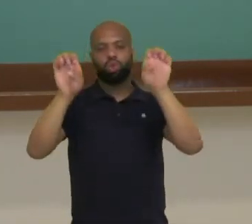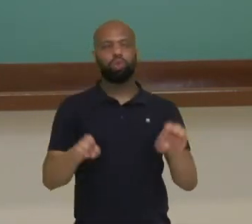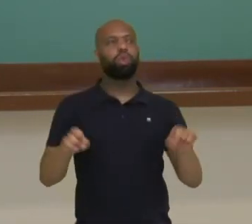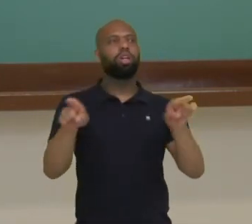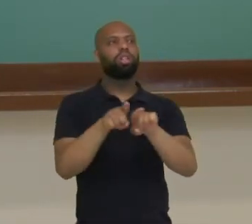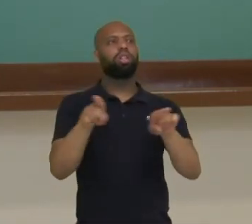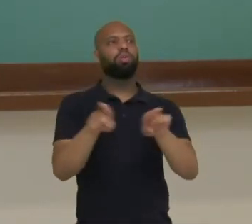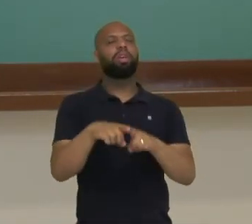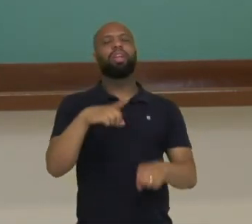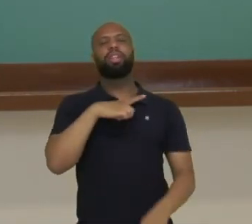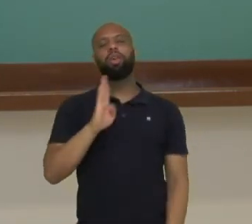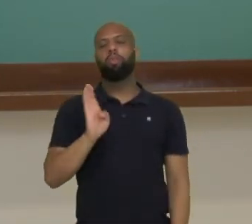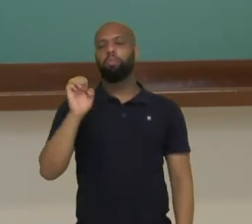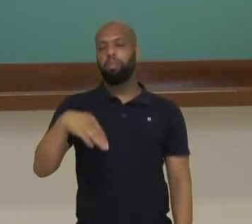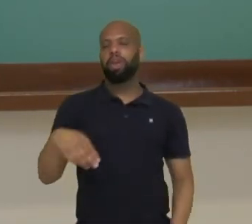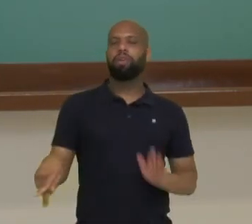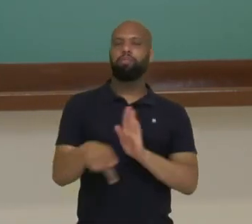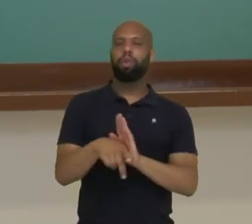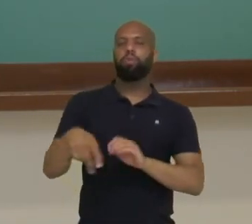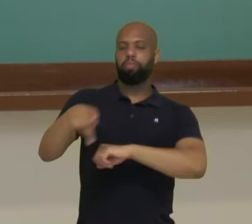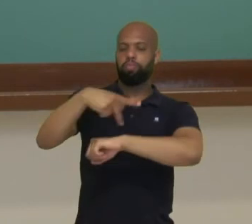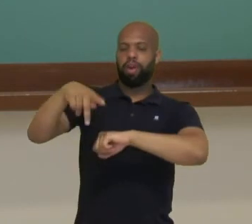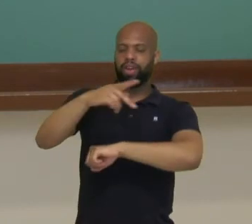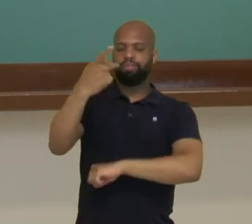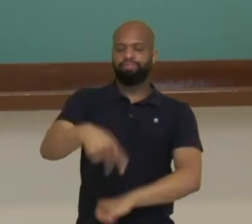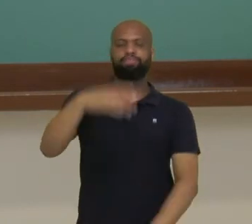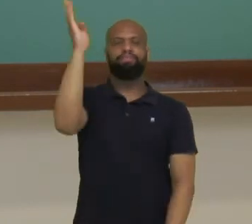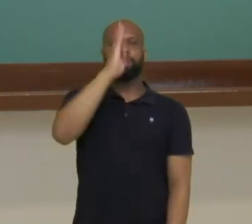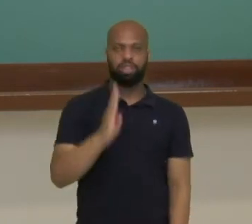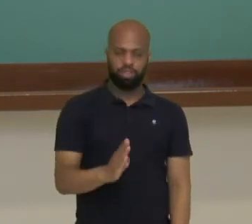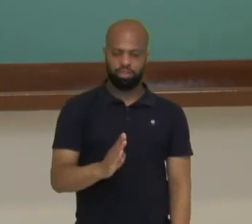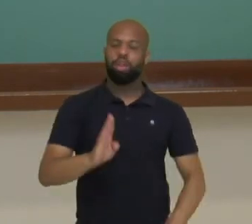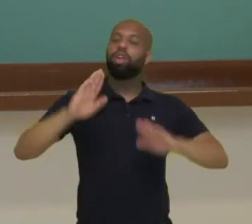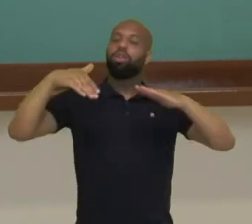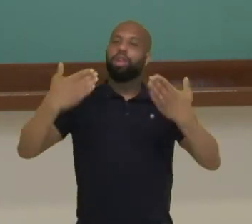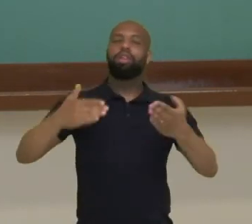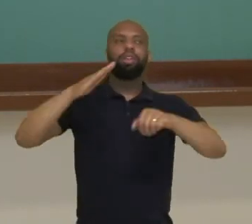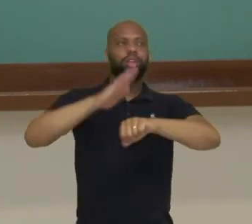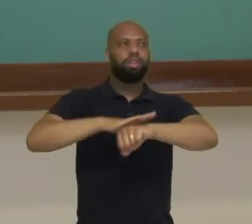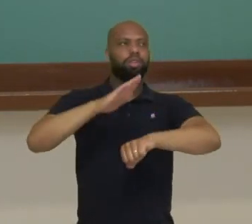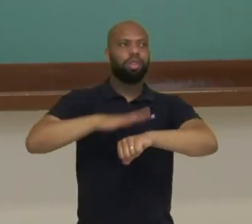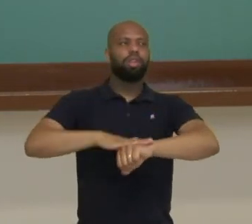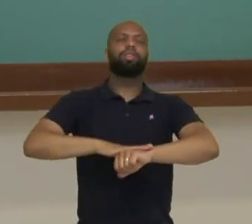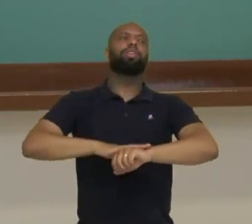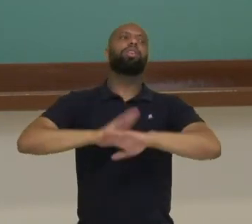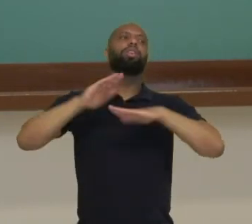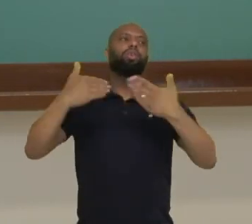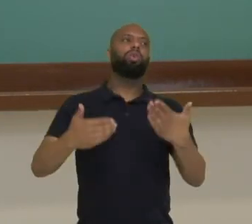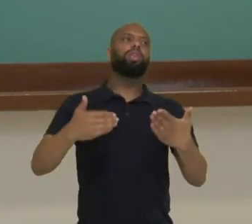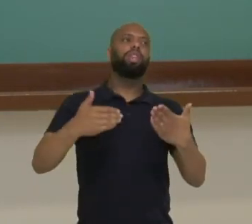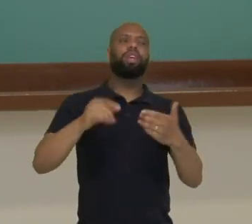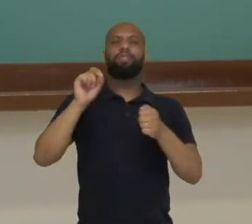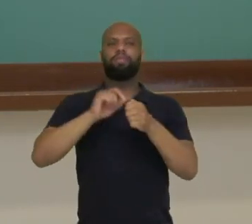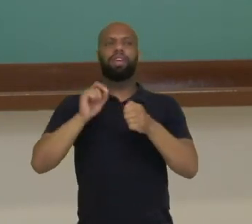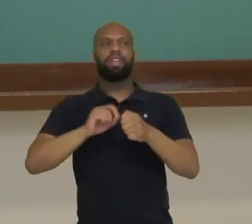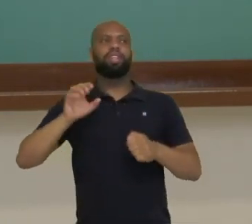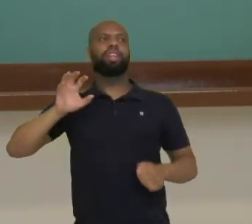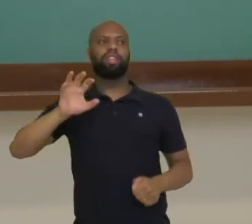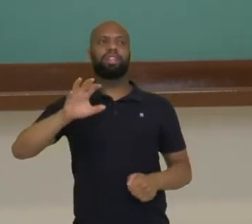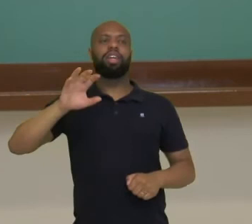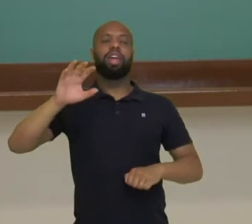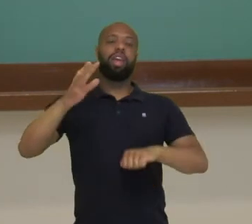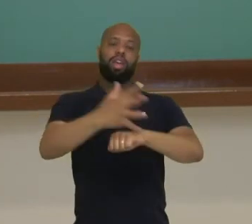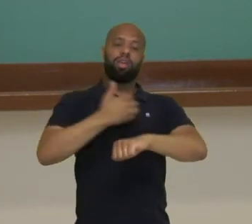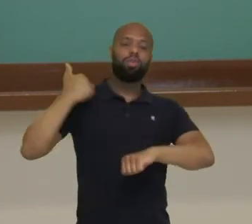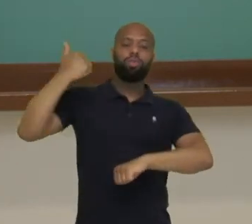o bem para a nação do Brasil. Então, naquele momento, ele foi construído como um